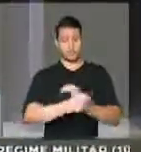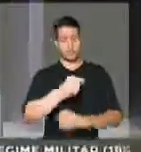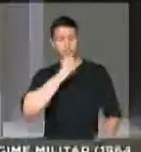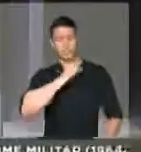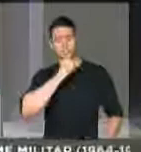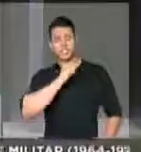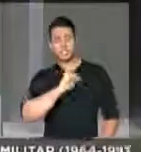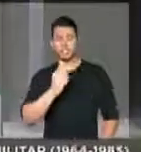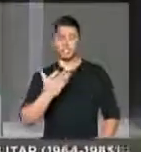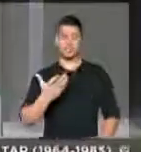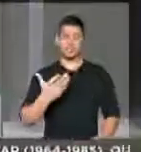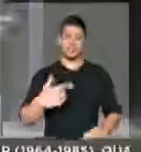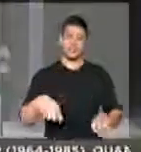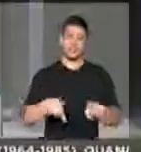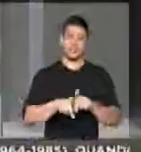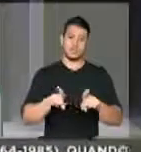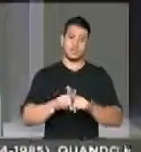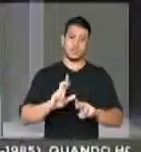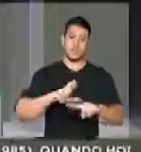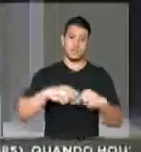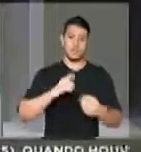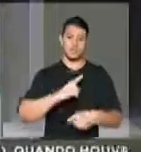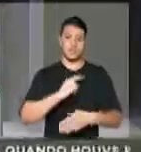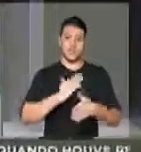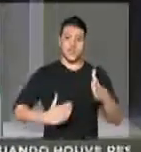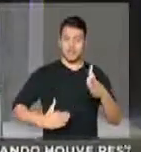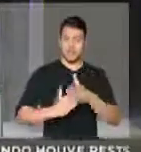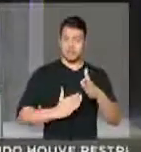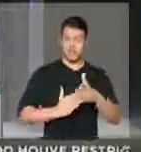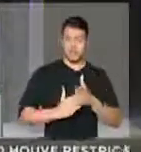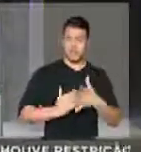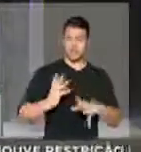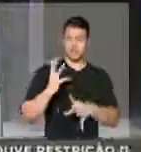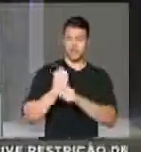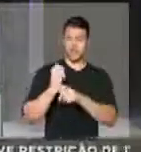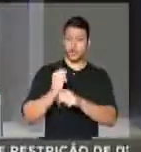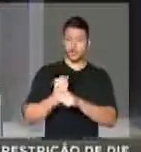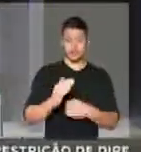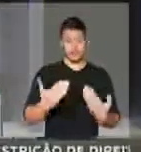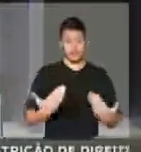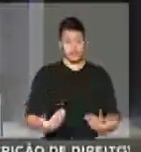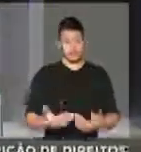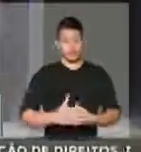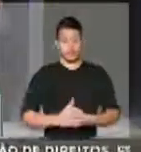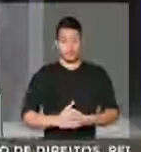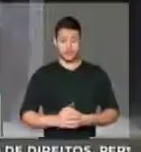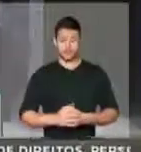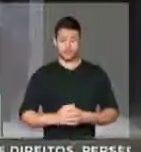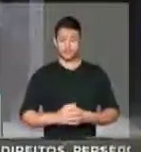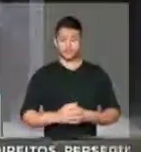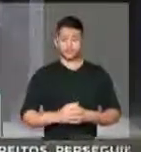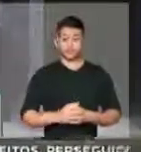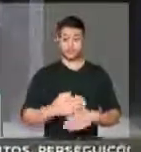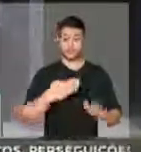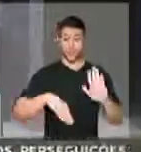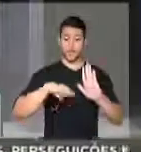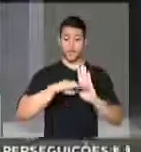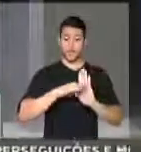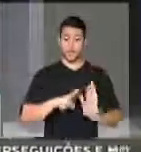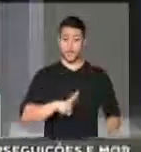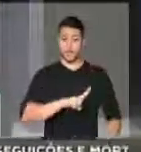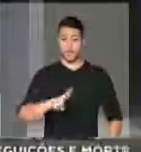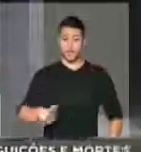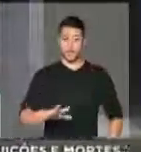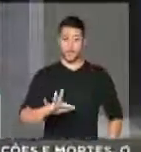antiga, fruto de restrições orçamentárias. O programa, que tem um nome horrível,